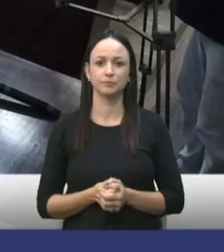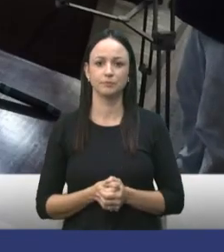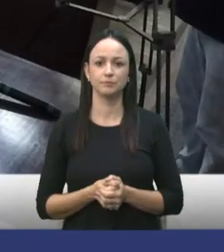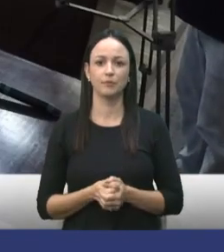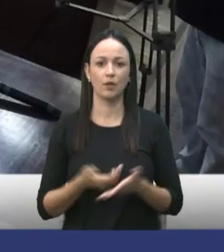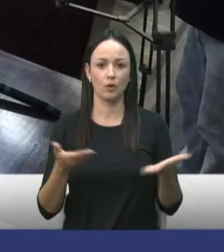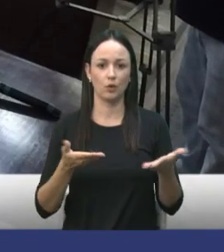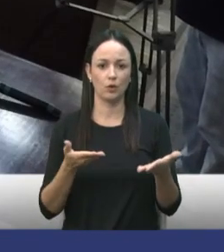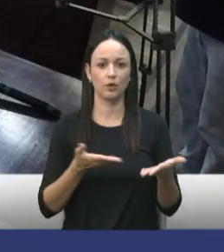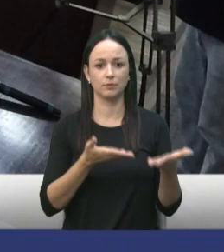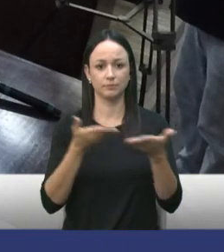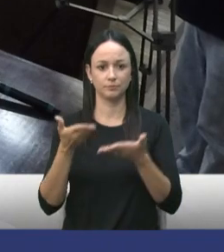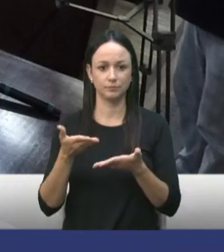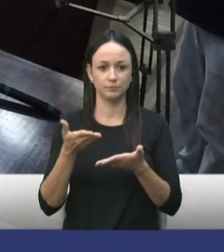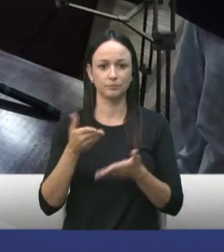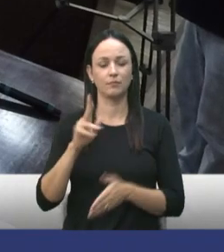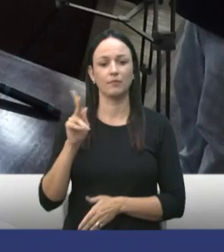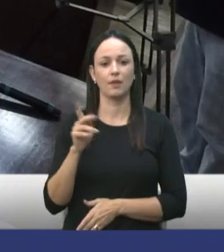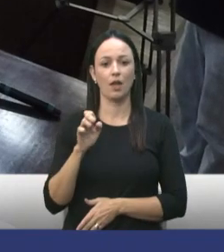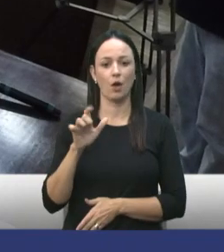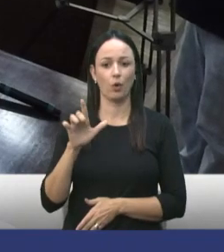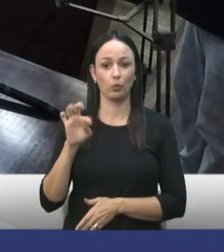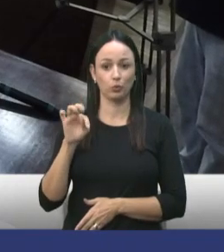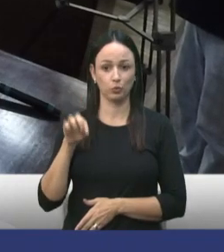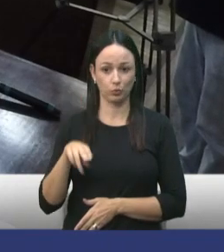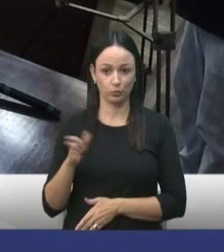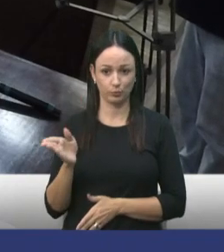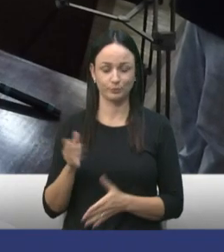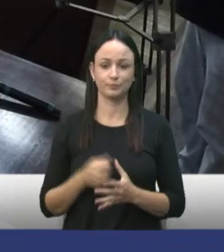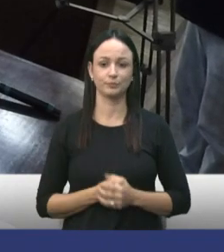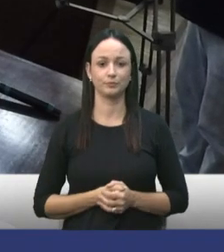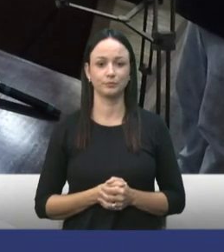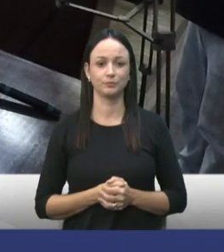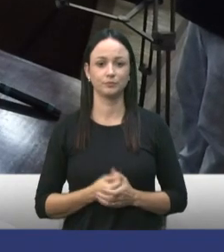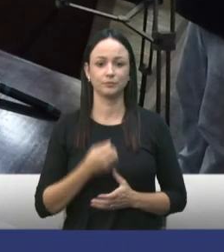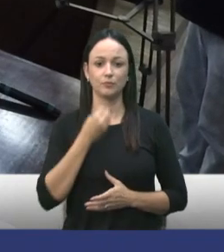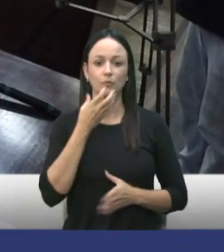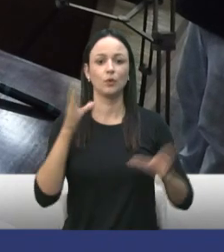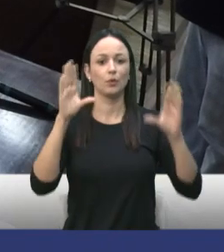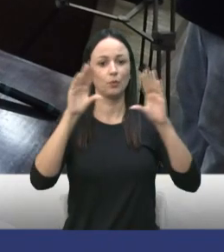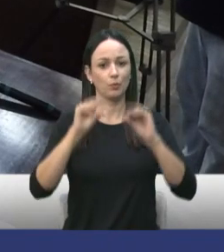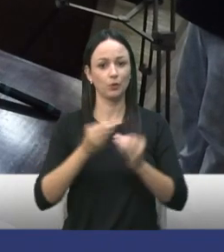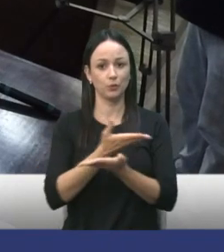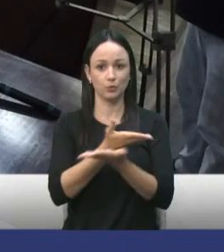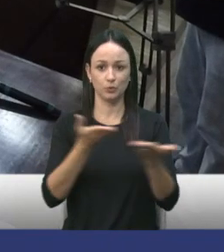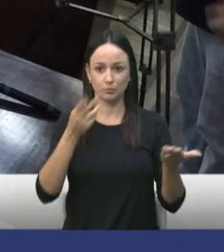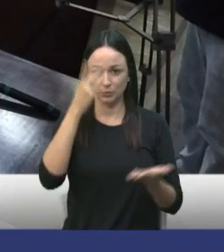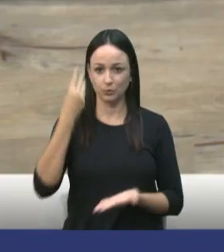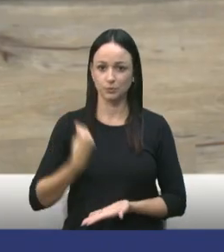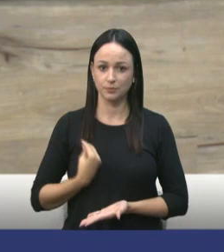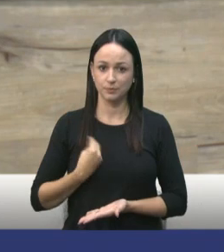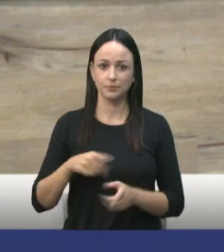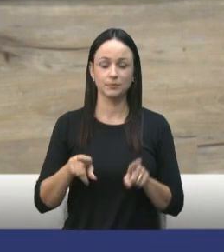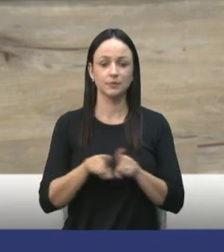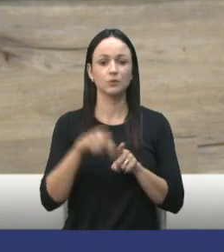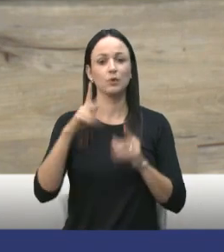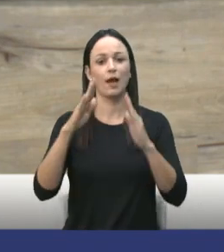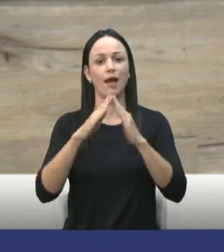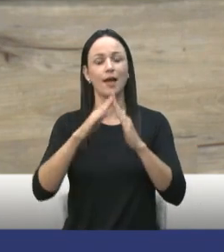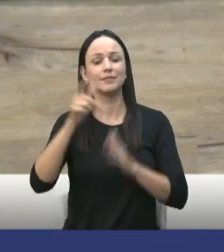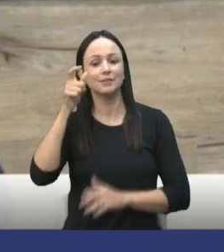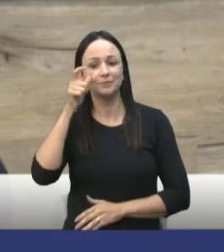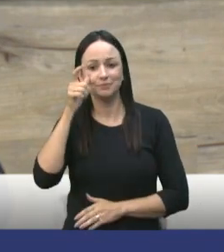agora, passo a palavra ao doutor Elton. Boa noite ao público presente, aos que nos assistem de suas